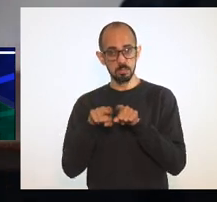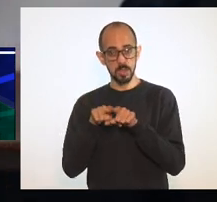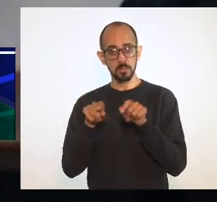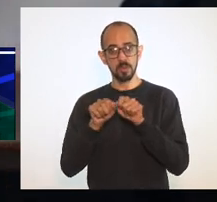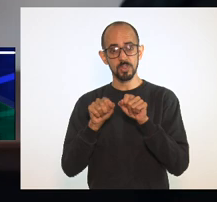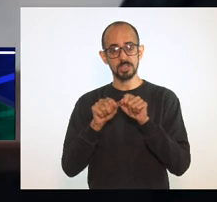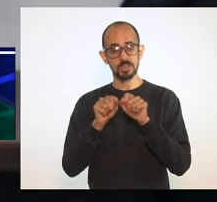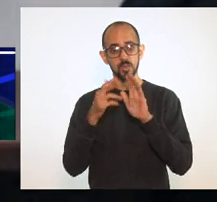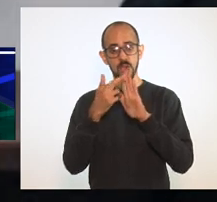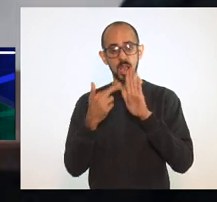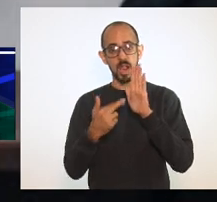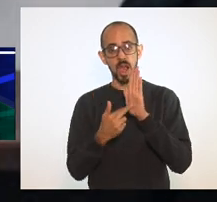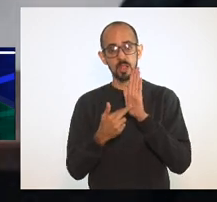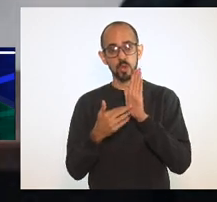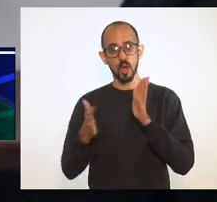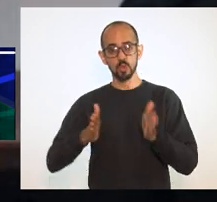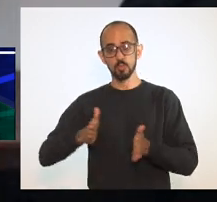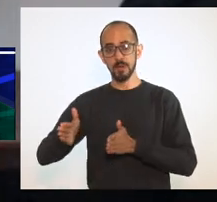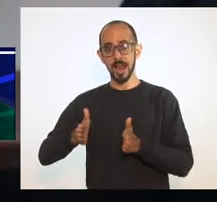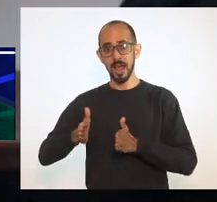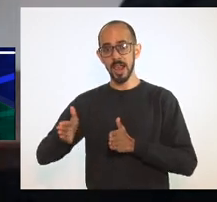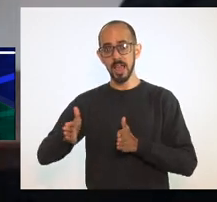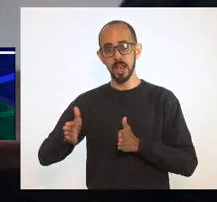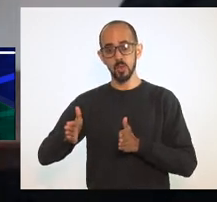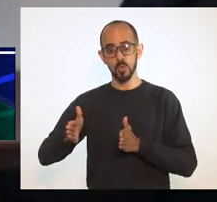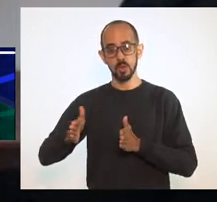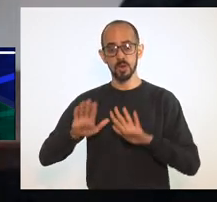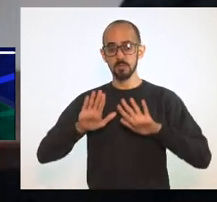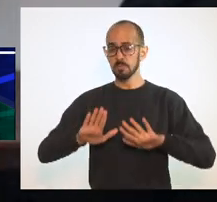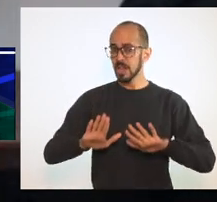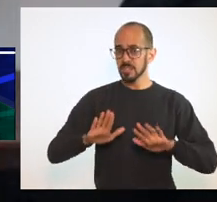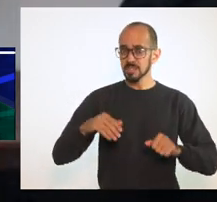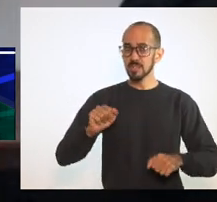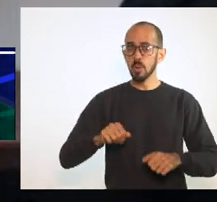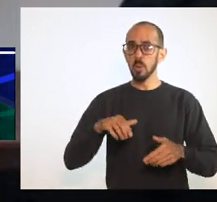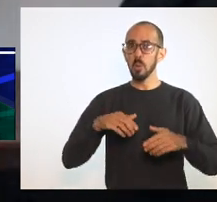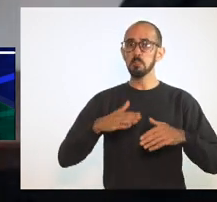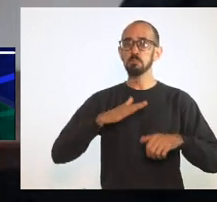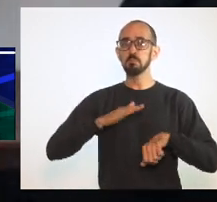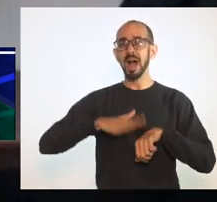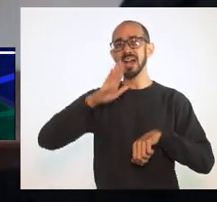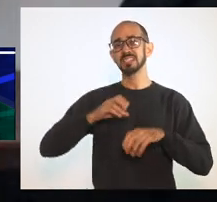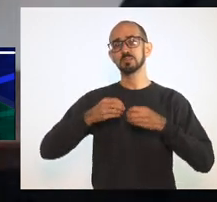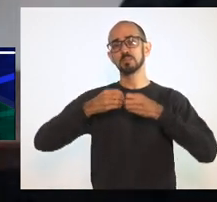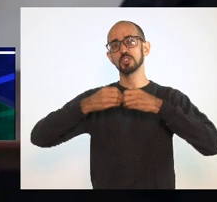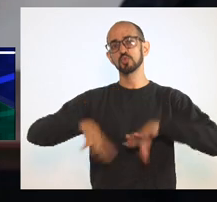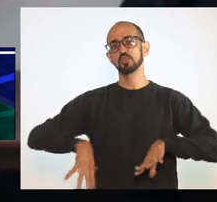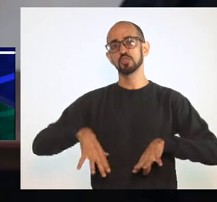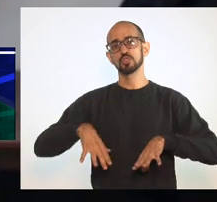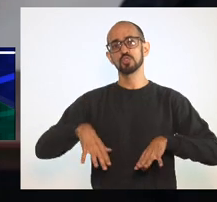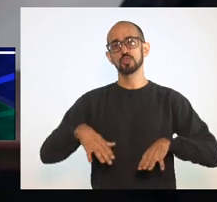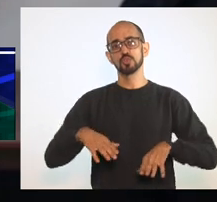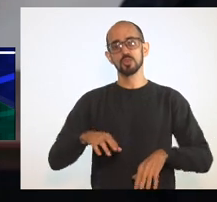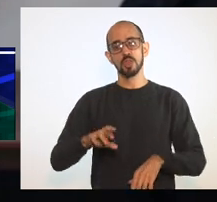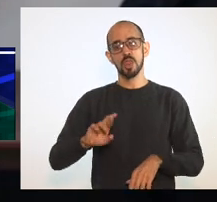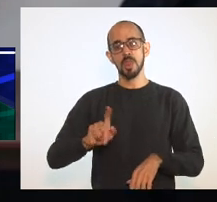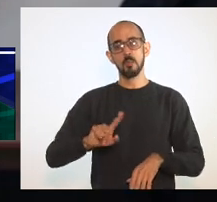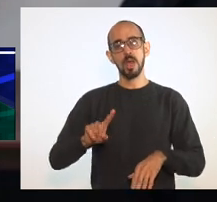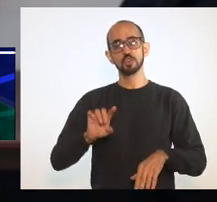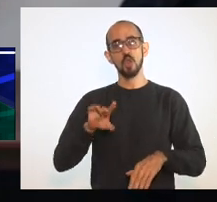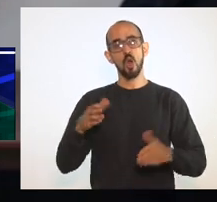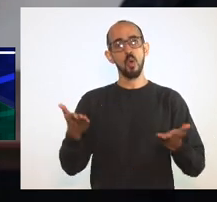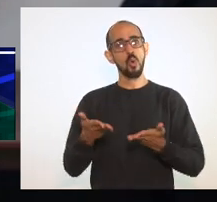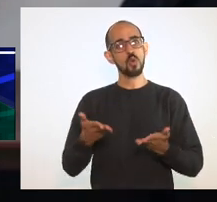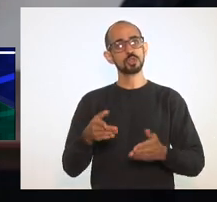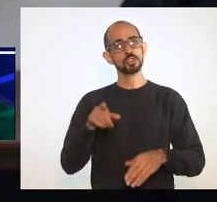onde não prejudicasse o IBP. Eu gostaria de dizer que o maior prejudicado, não é de hoje, mais uma vez, é o Estado do